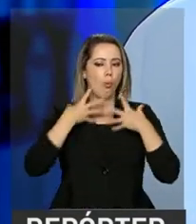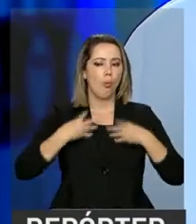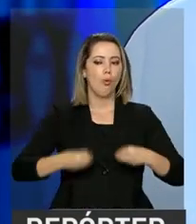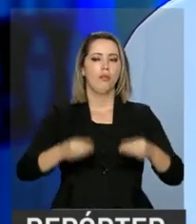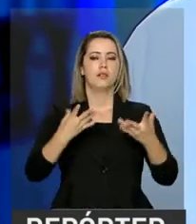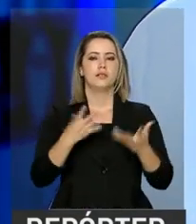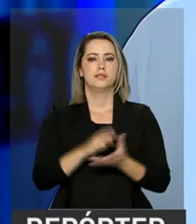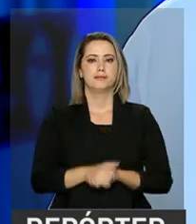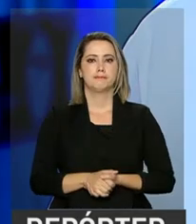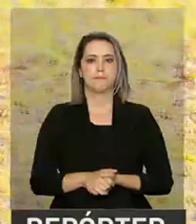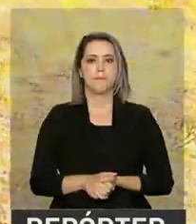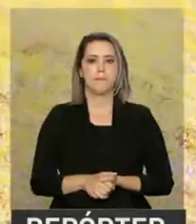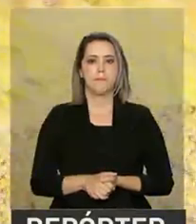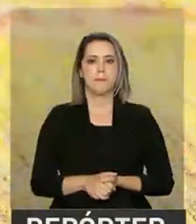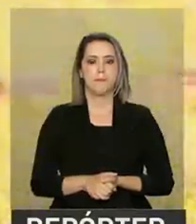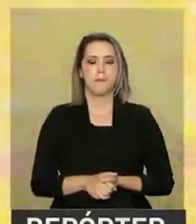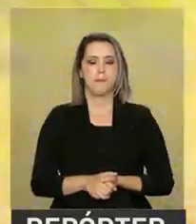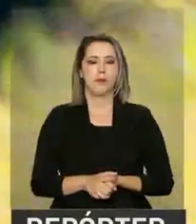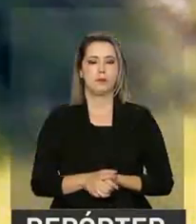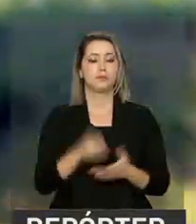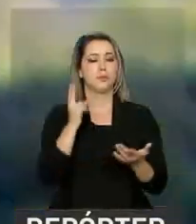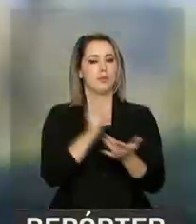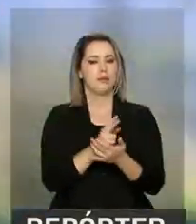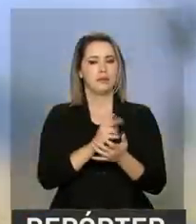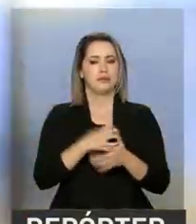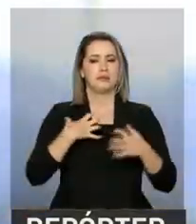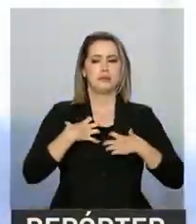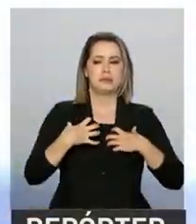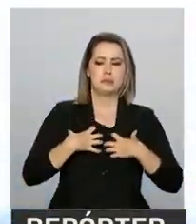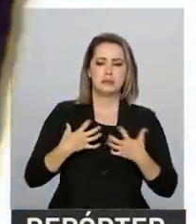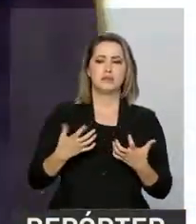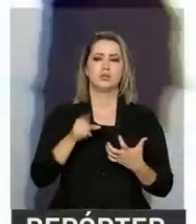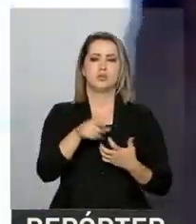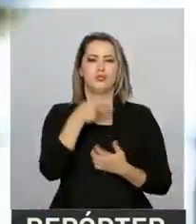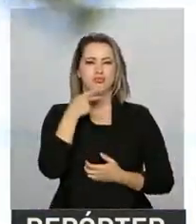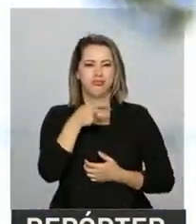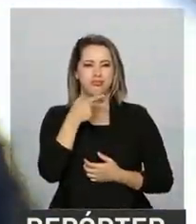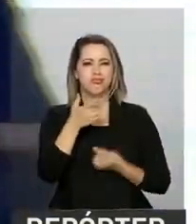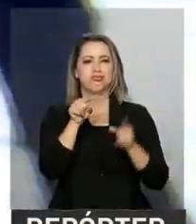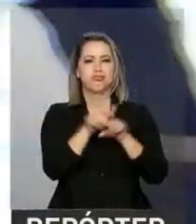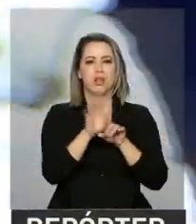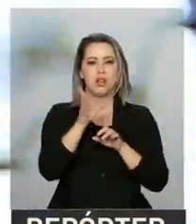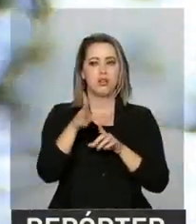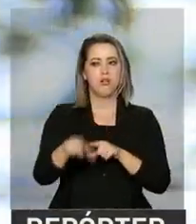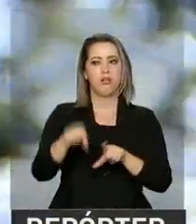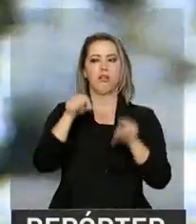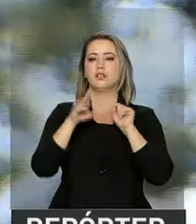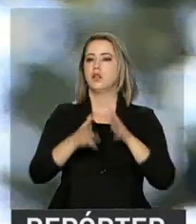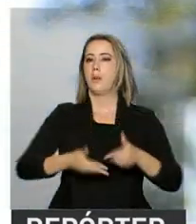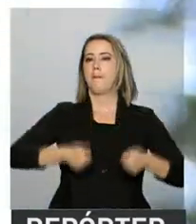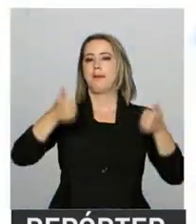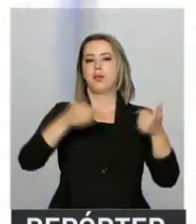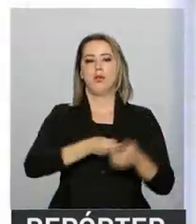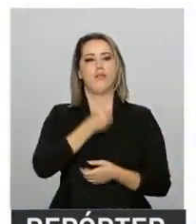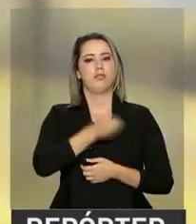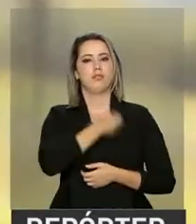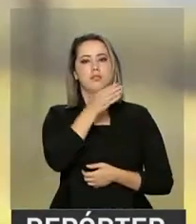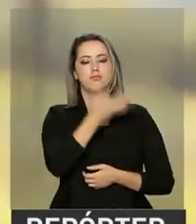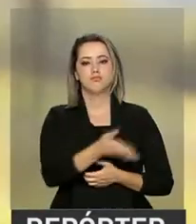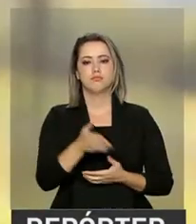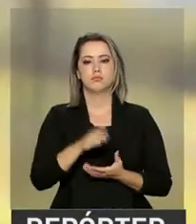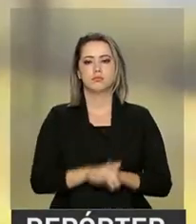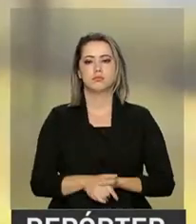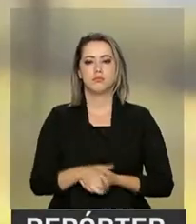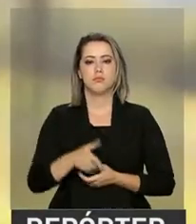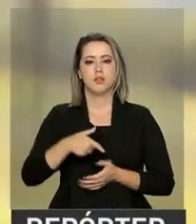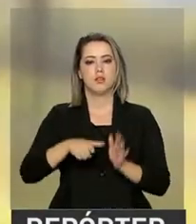pelo ato de fumar mesmo ainda sentindo efeitos do tabaco cassiano já colhe frutos de uma vida mais saudável eu tinha